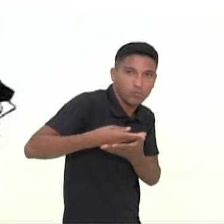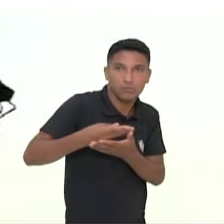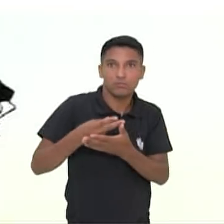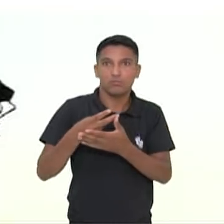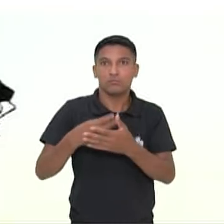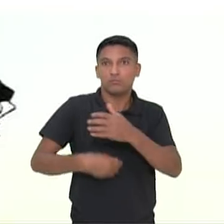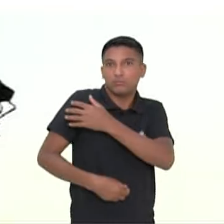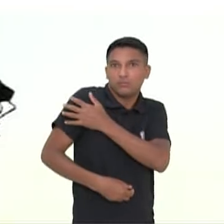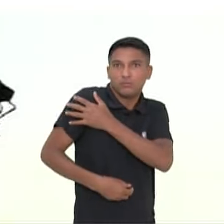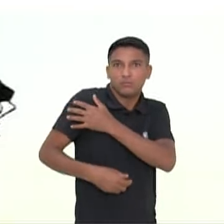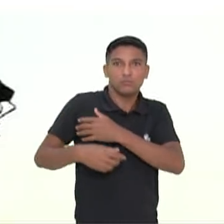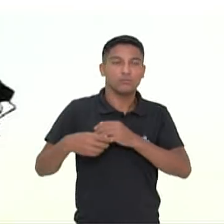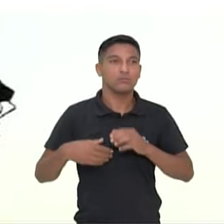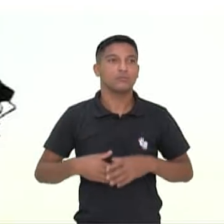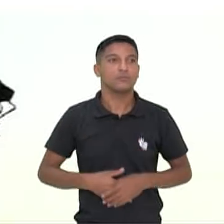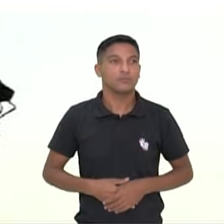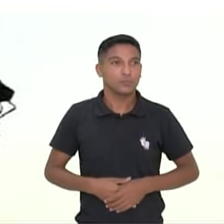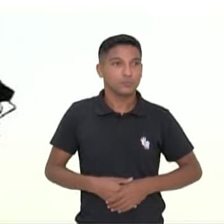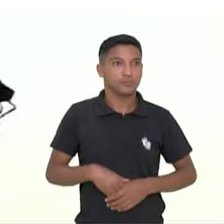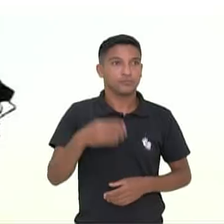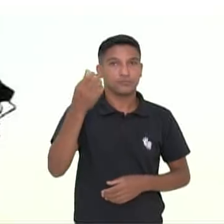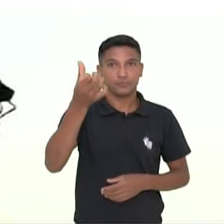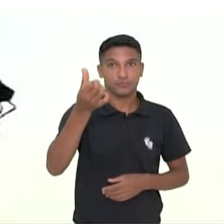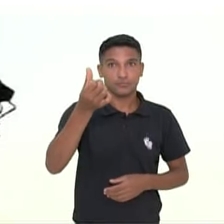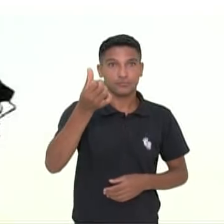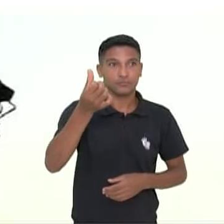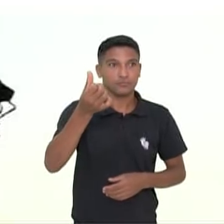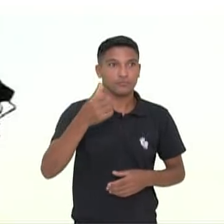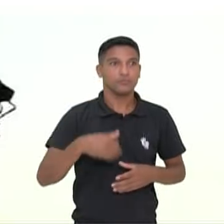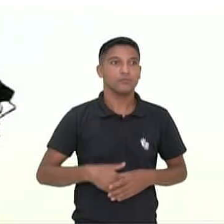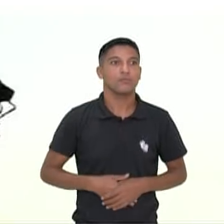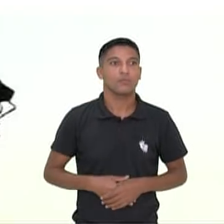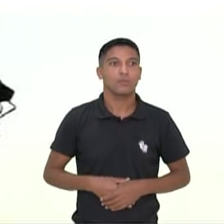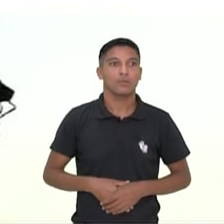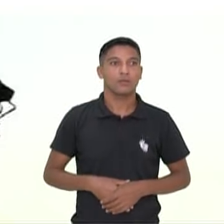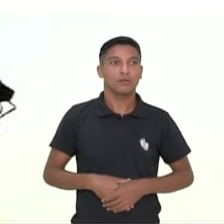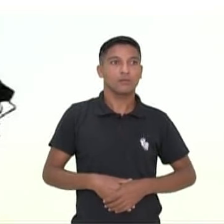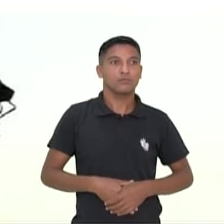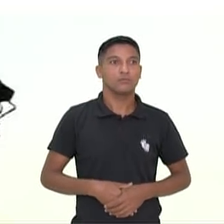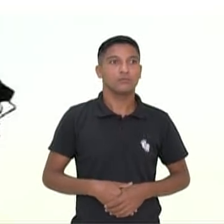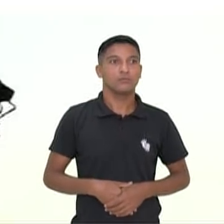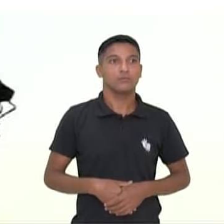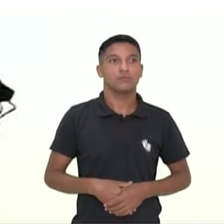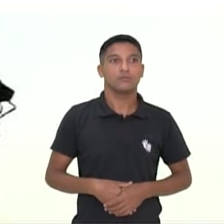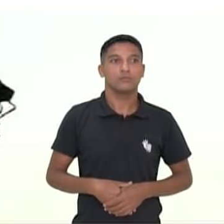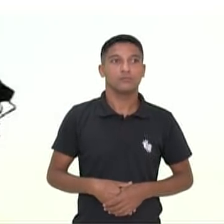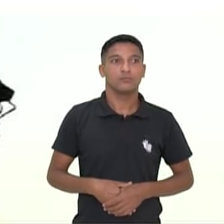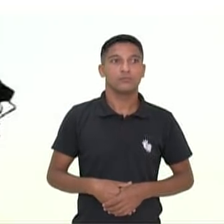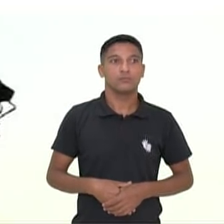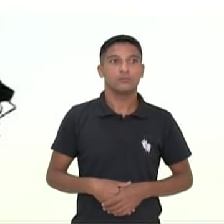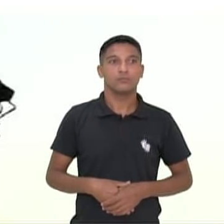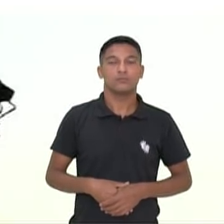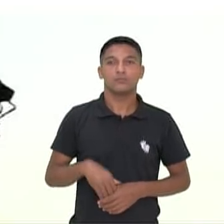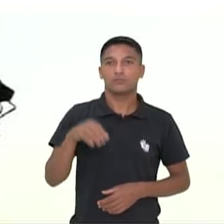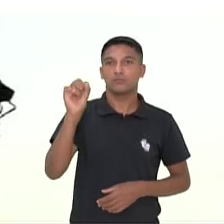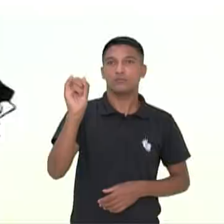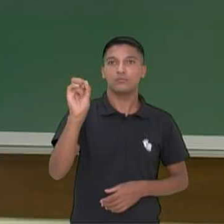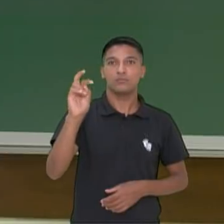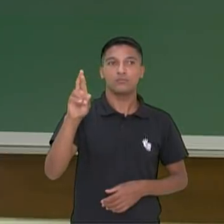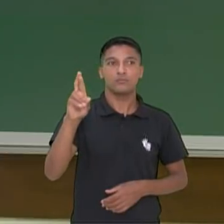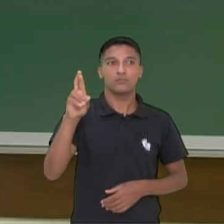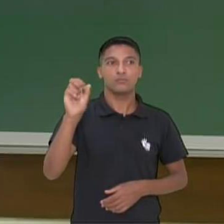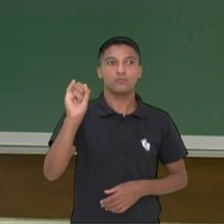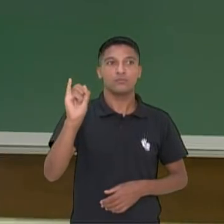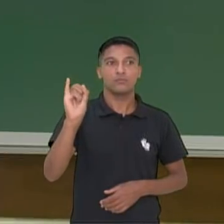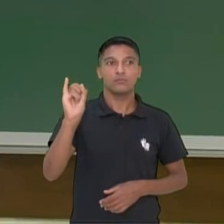6, o Iriminage, que é utilizar a própria força do oponente, a velocidade com que ele vem, para causar